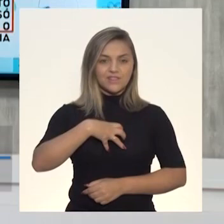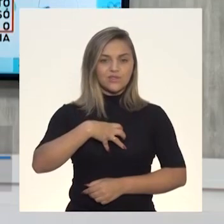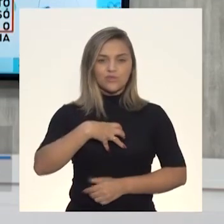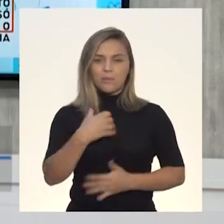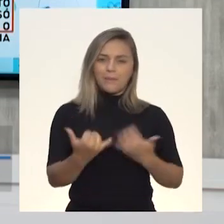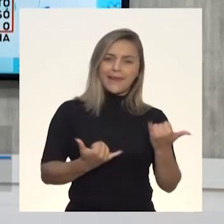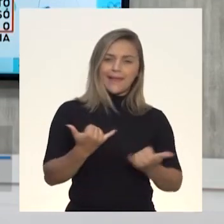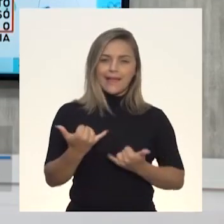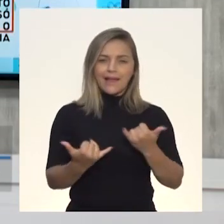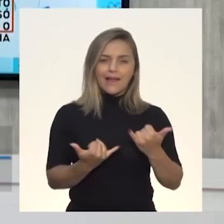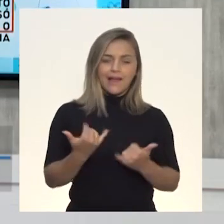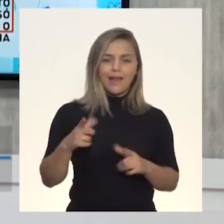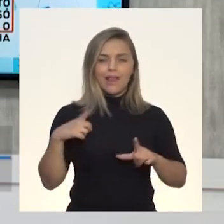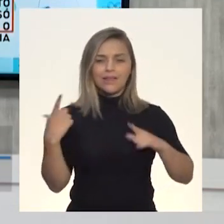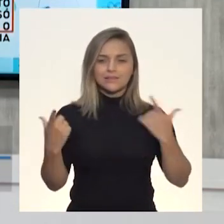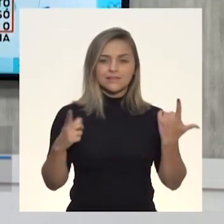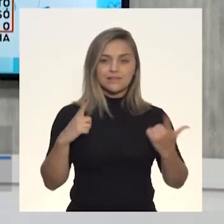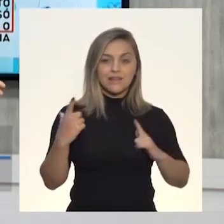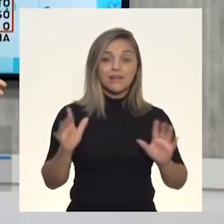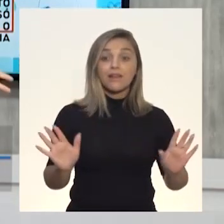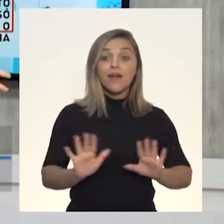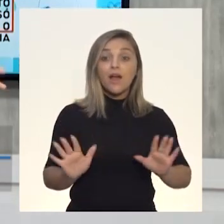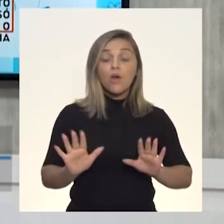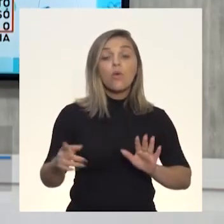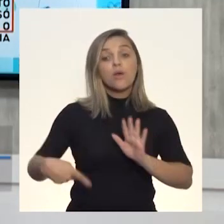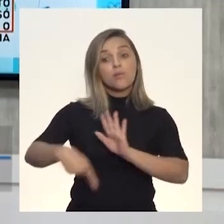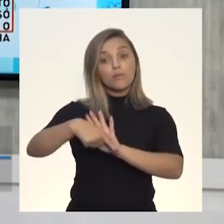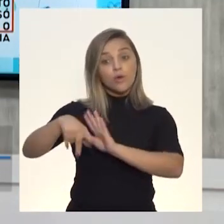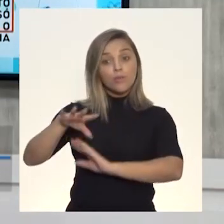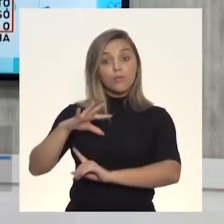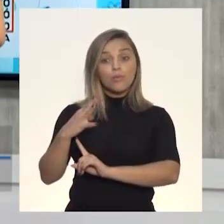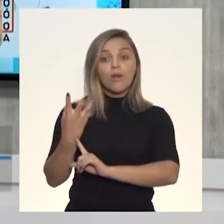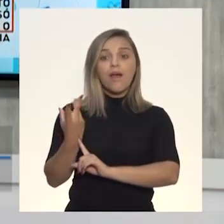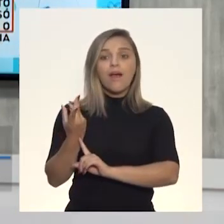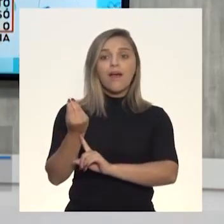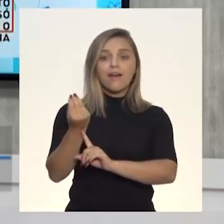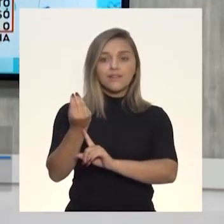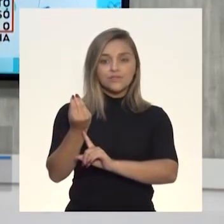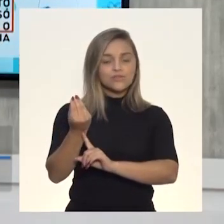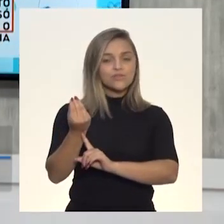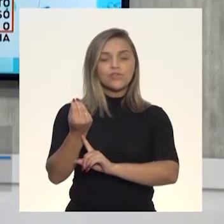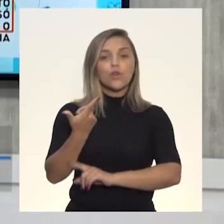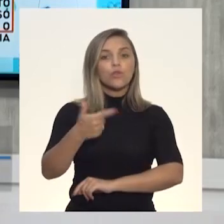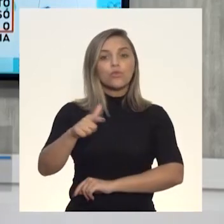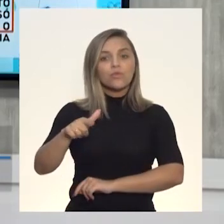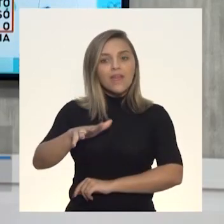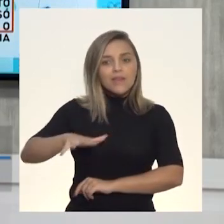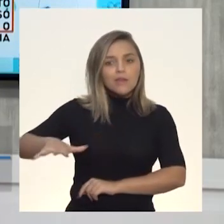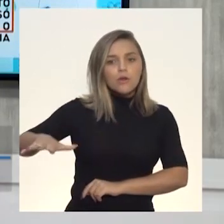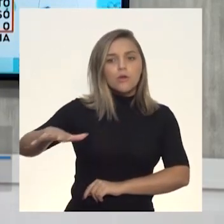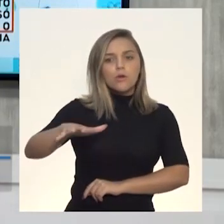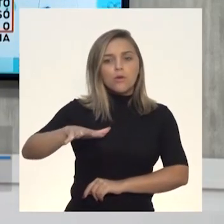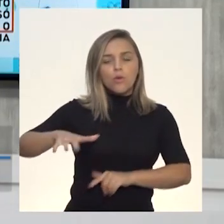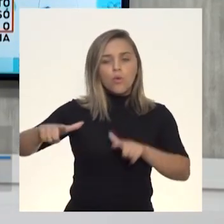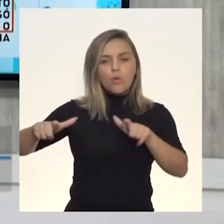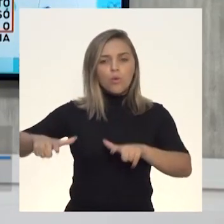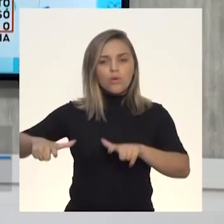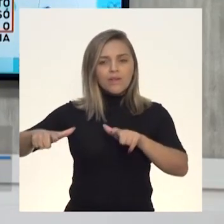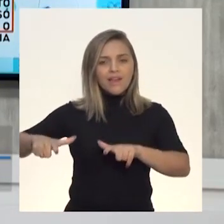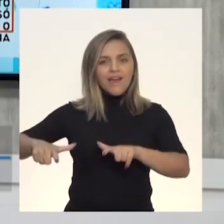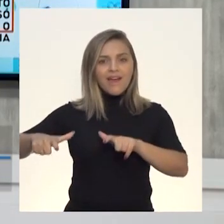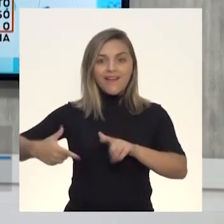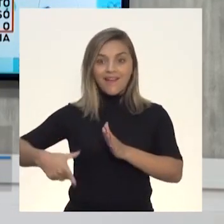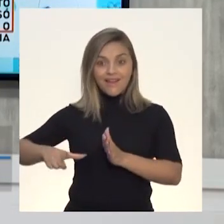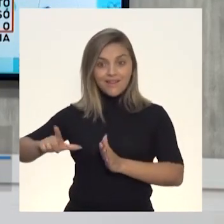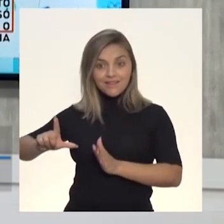de divertimento, nem como uma forma de arte. Não era um espaço no qual a gente, no